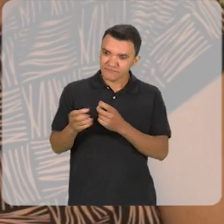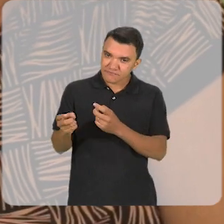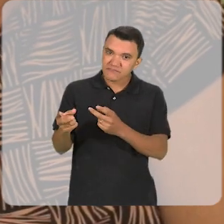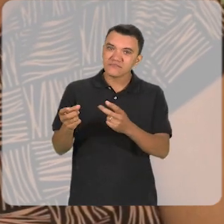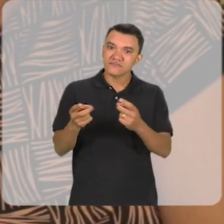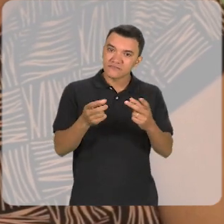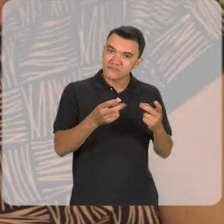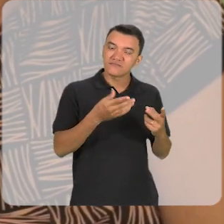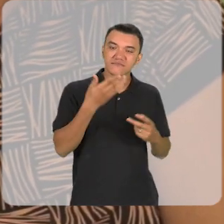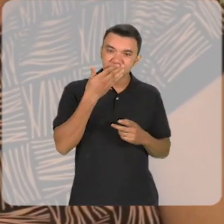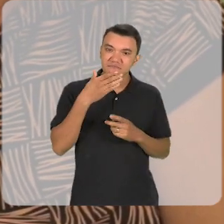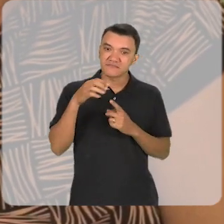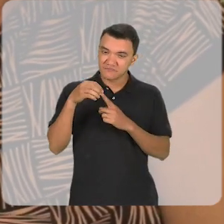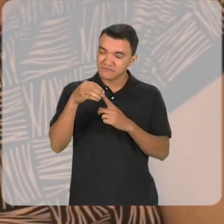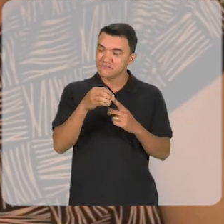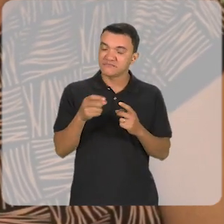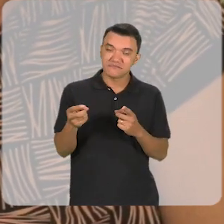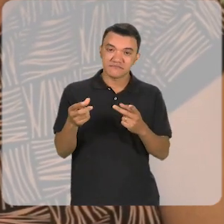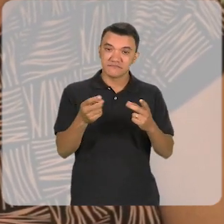Vendia meus pirulitos